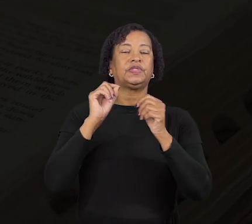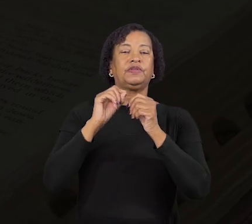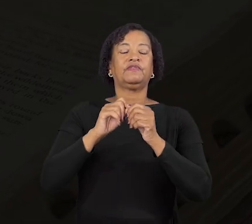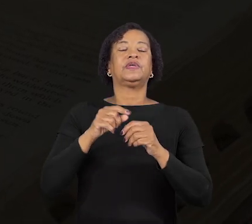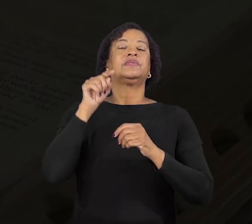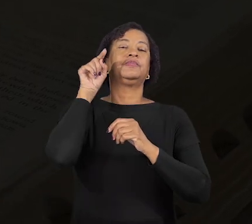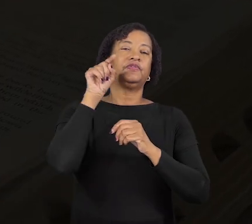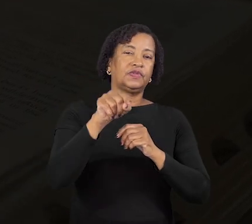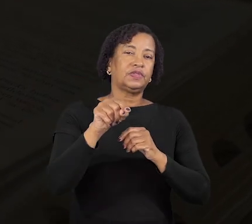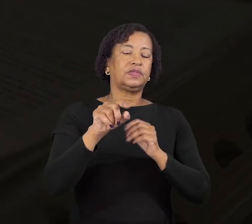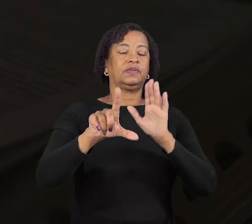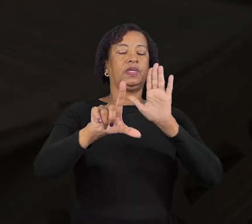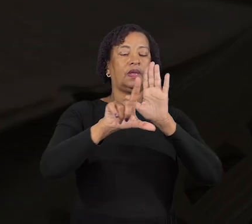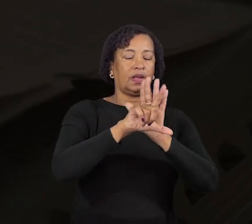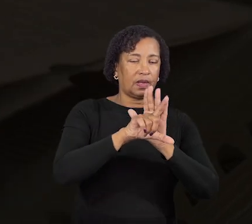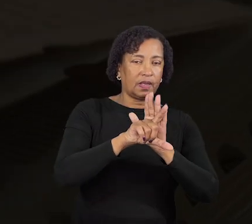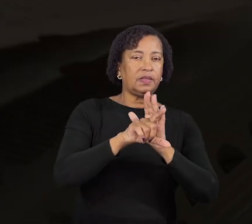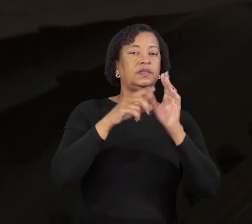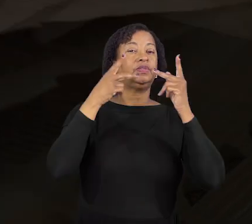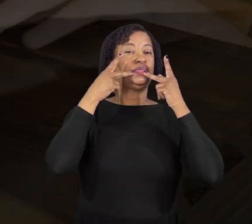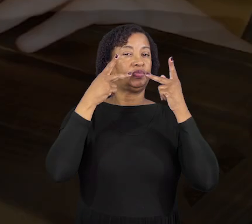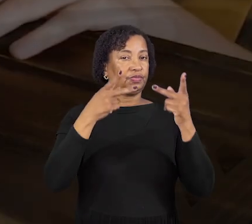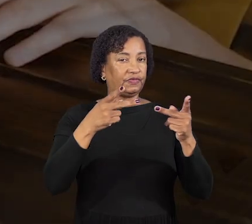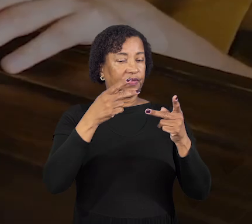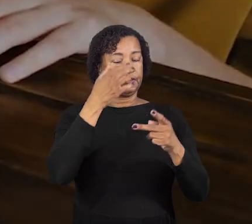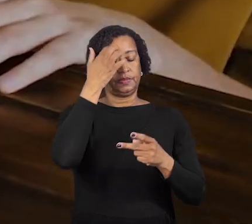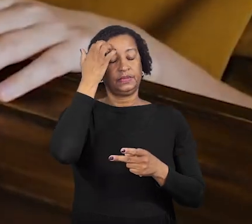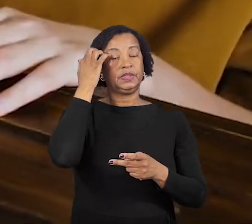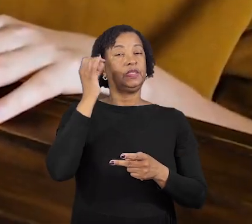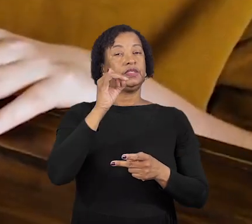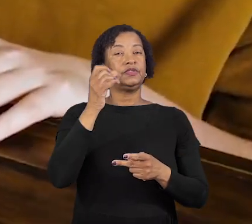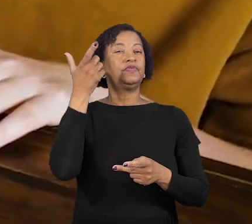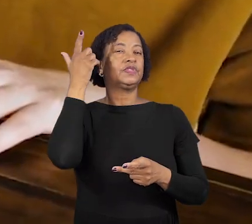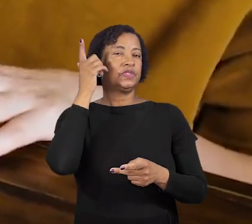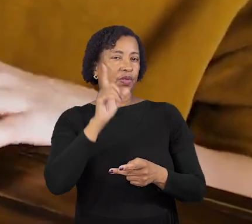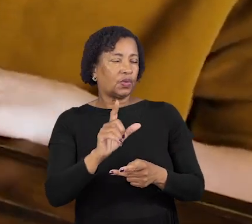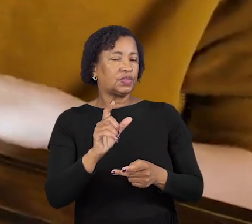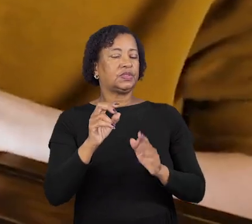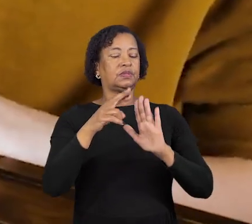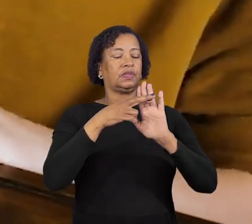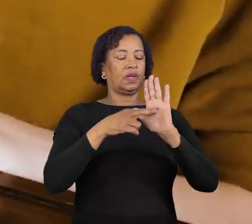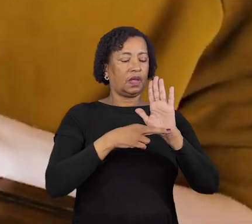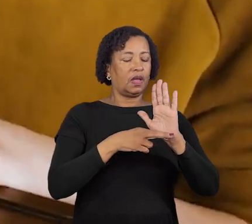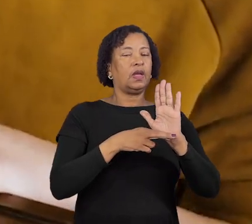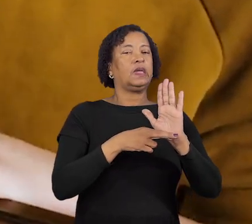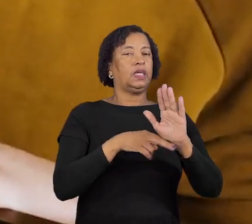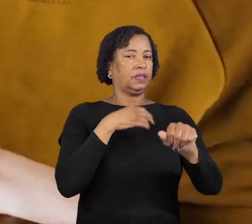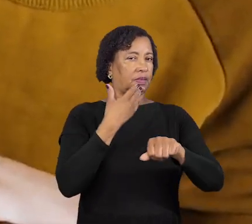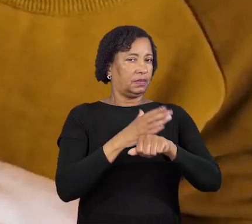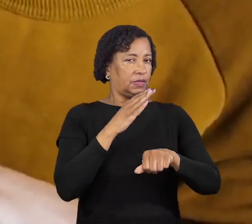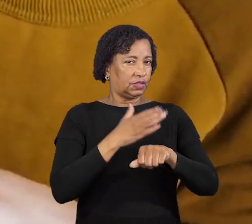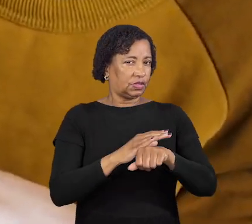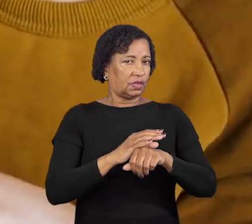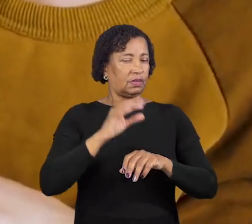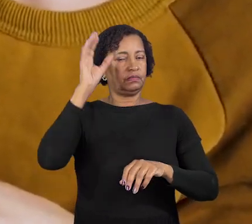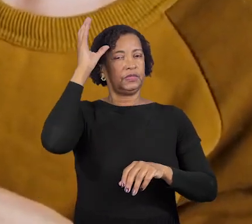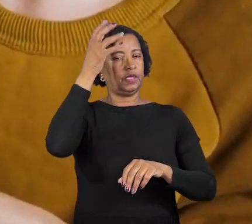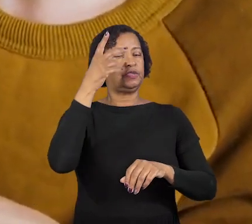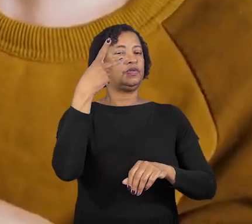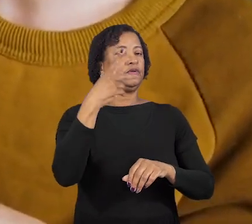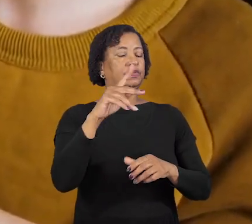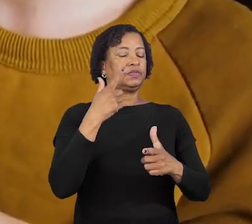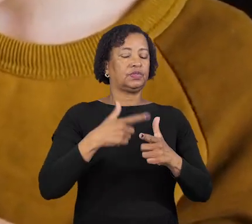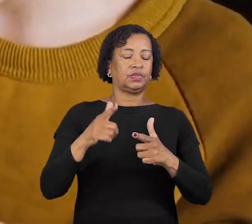pois esta é a lei e os profetas. Se você conseguir aplicar as regras de ouro, resolverá todos os seus problemas